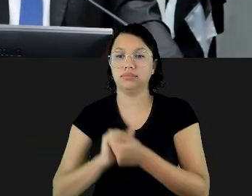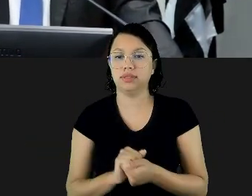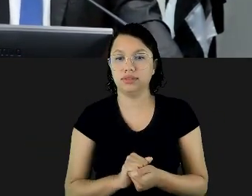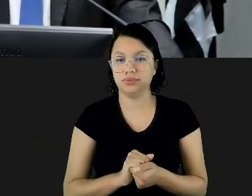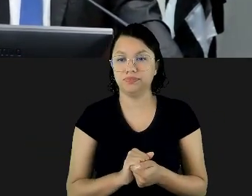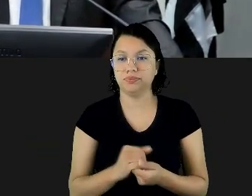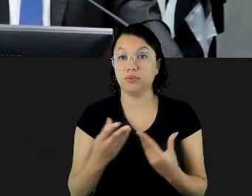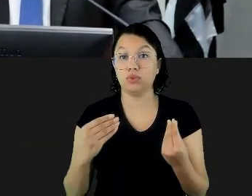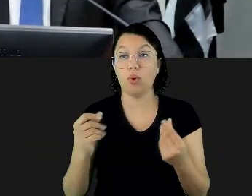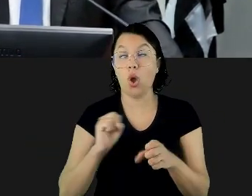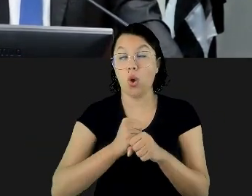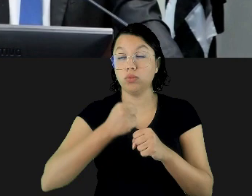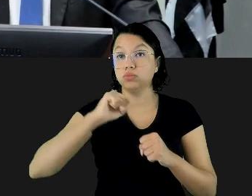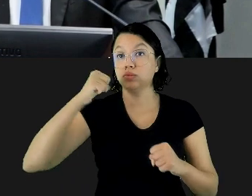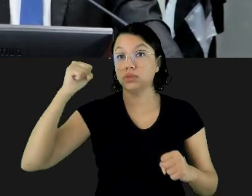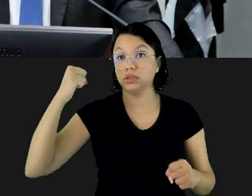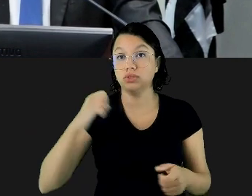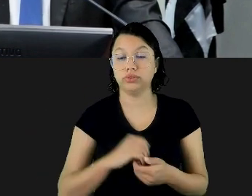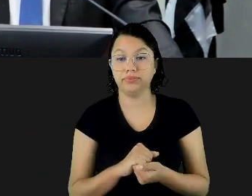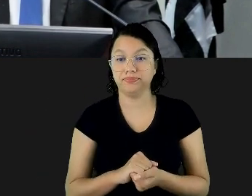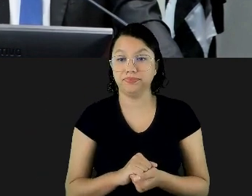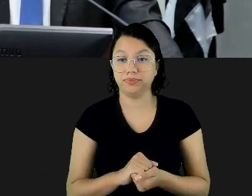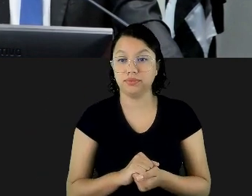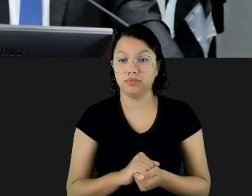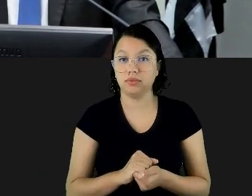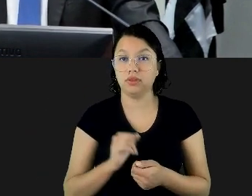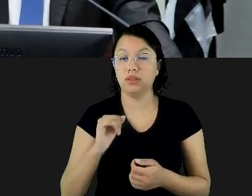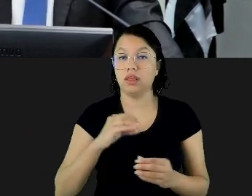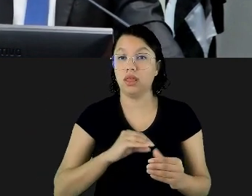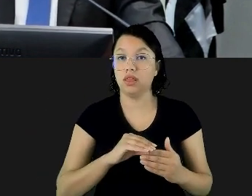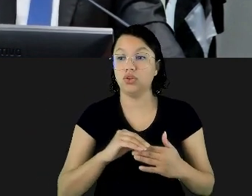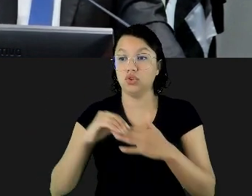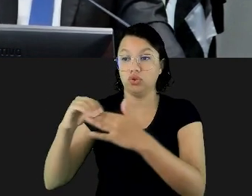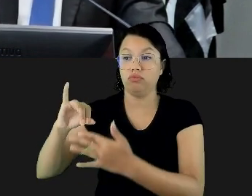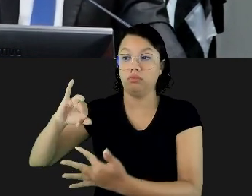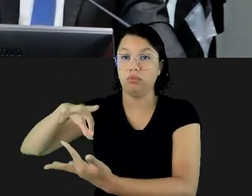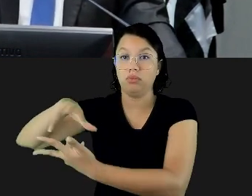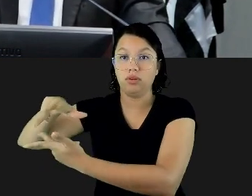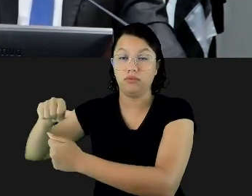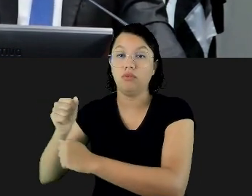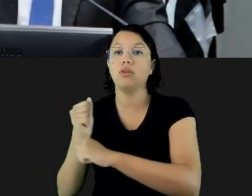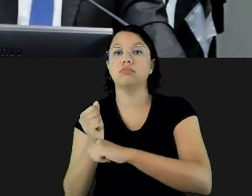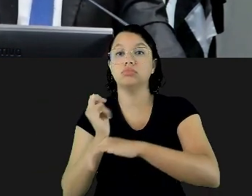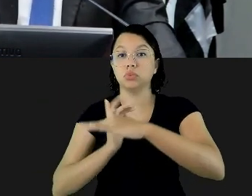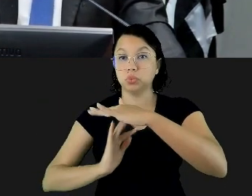exponencial das exportações brasileiras para a China.